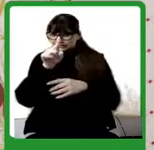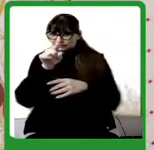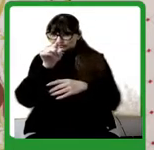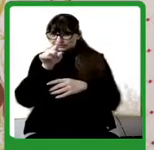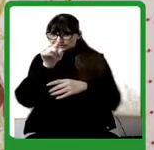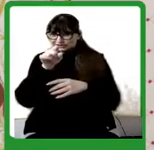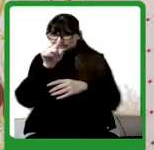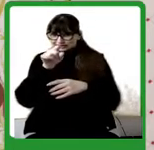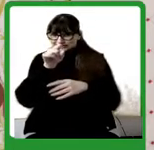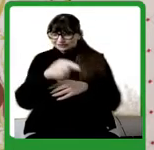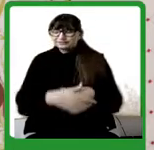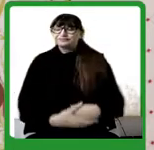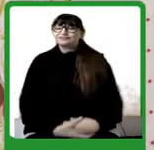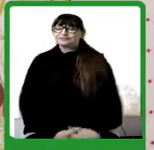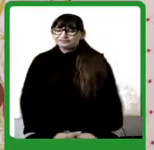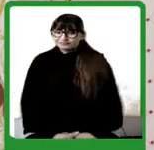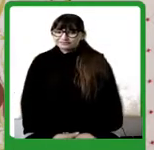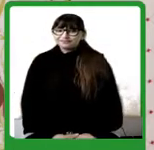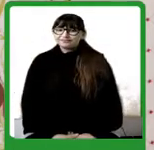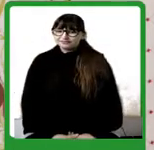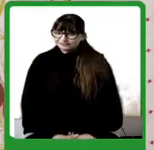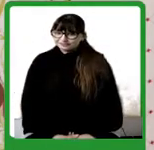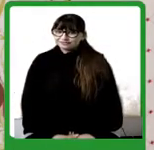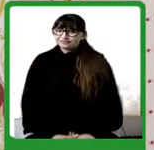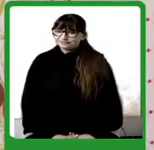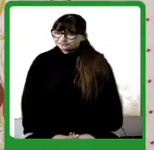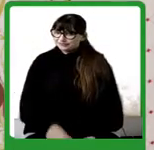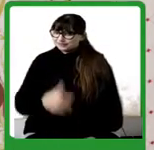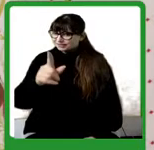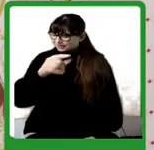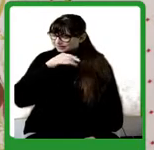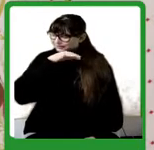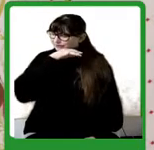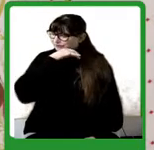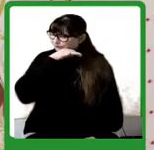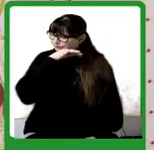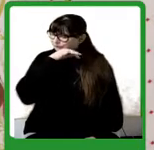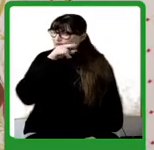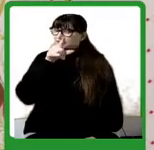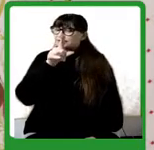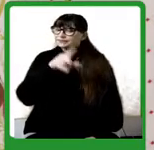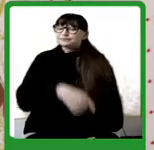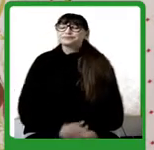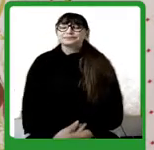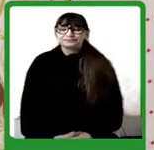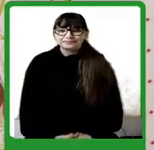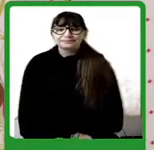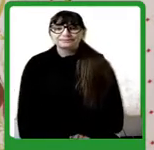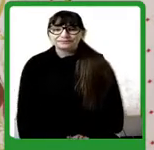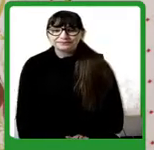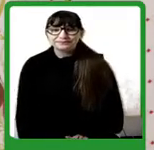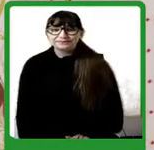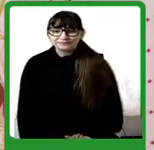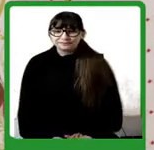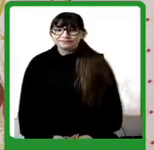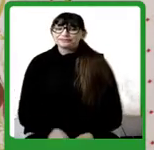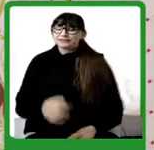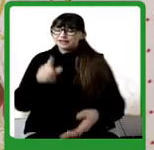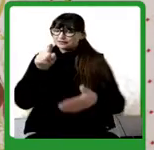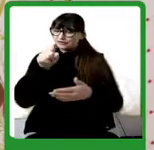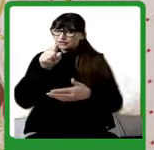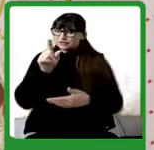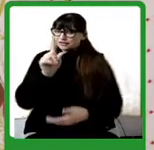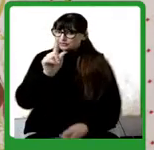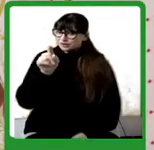Você mesmo. Tu não se escapa, veiaco. Veiaco, tu. Não é, não é. É você, não é eles, que é